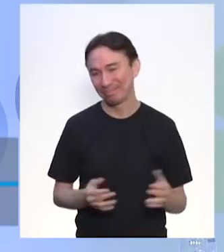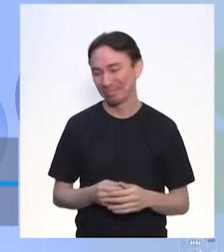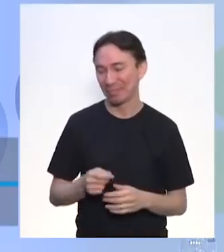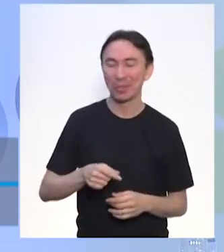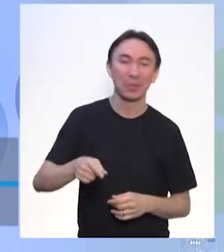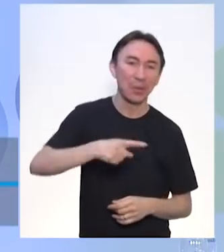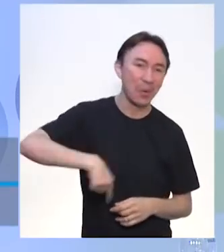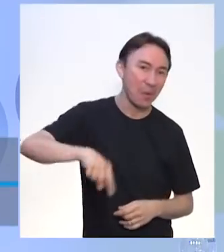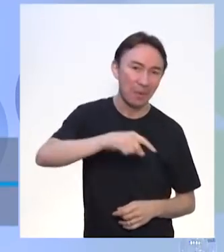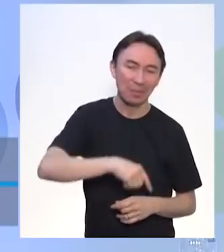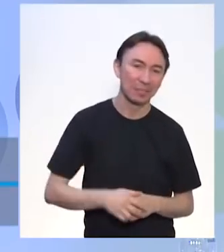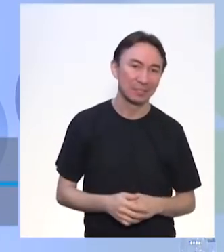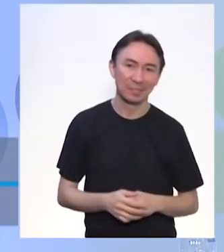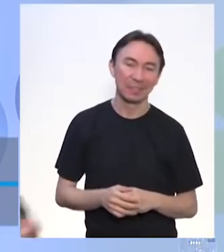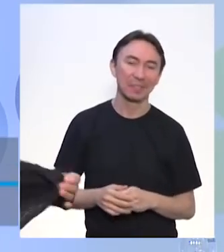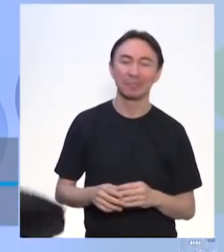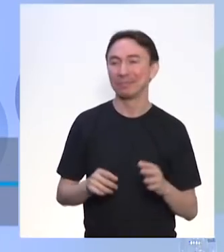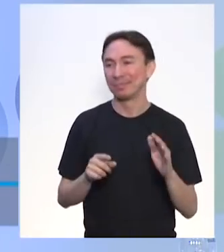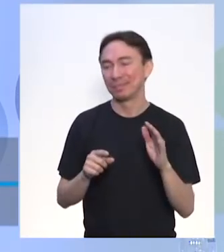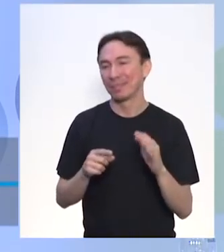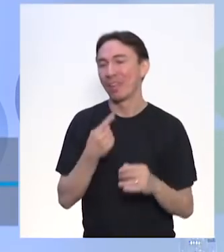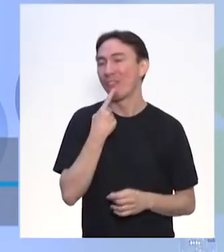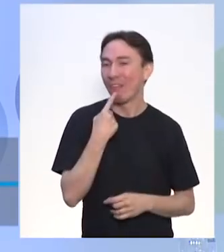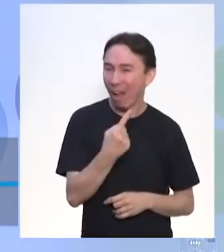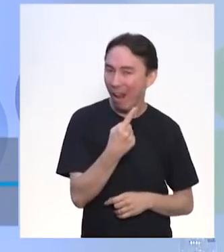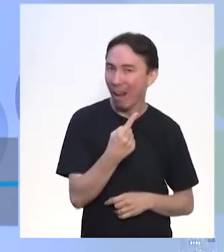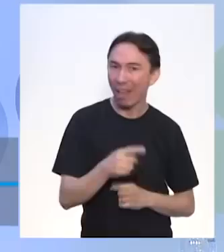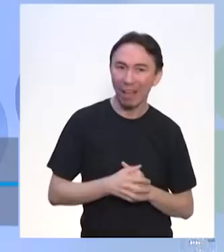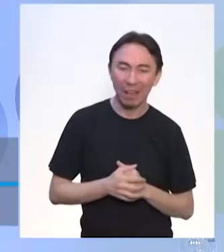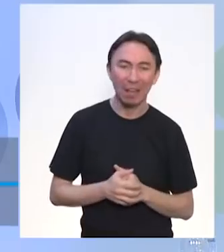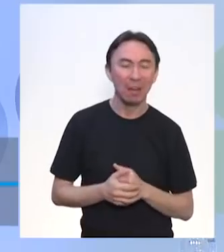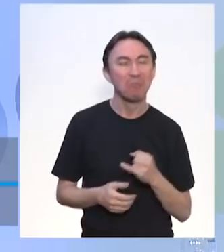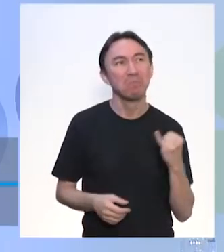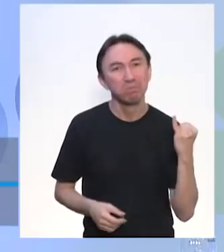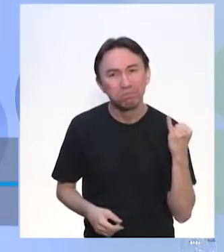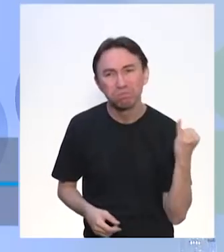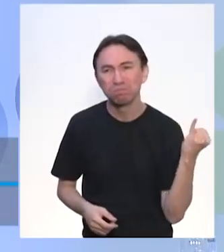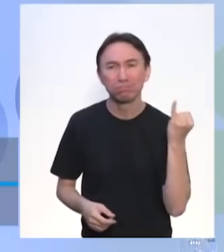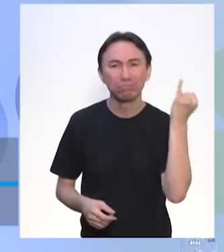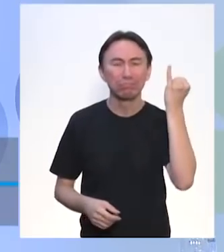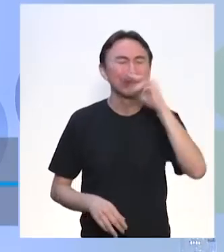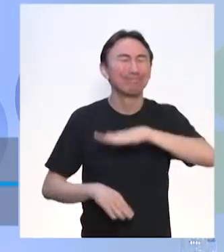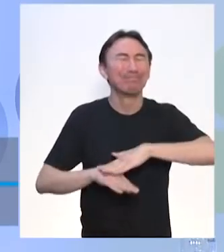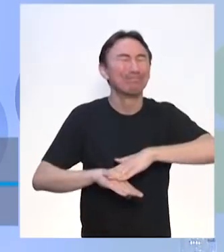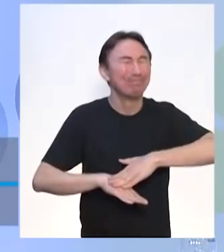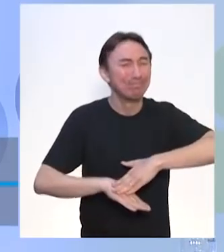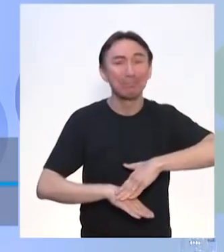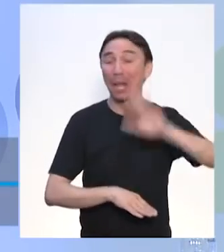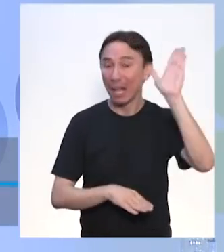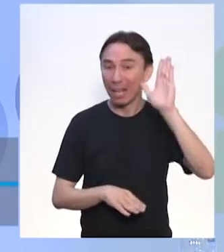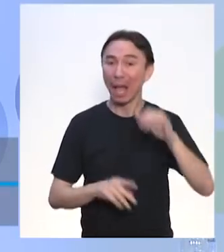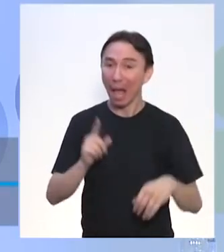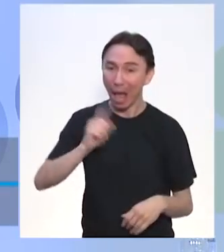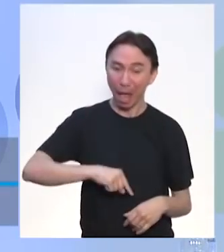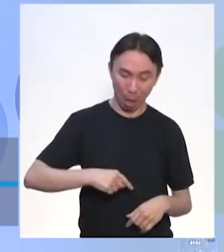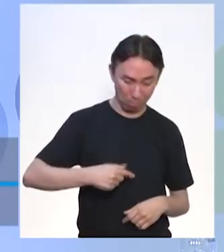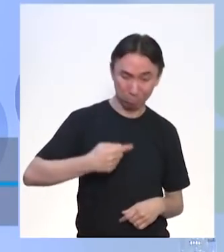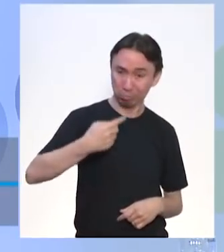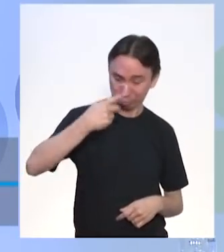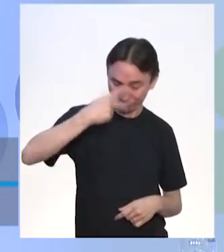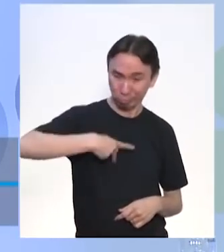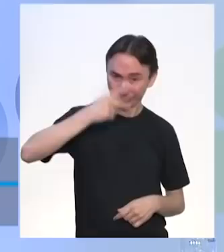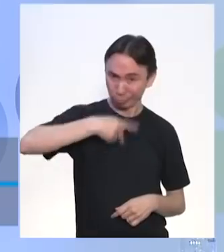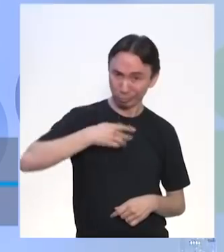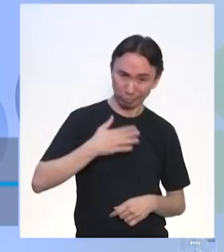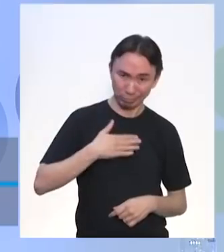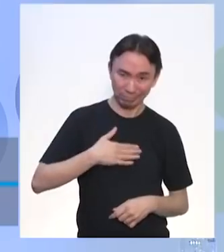coloca que a coisa mais importante do mundo somos nós mesmos, afinal de contas é isto